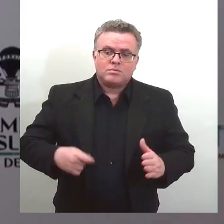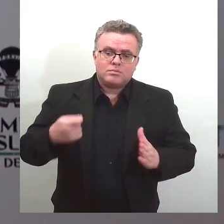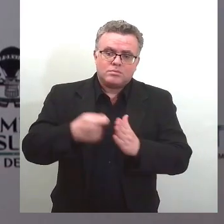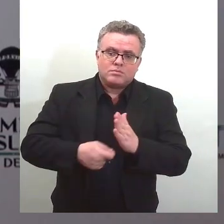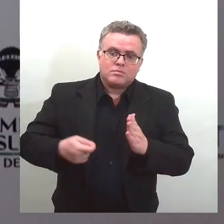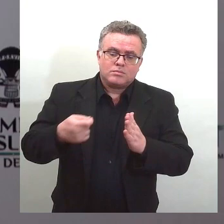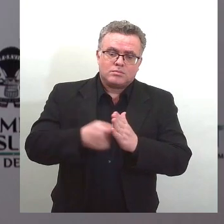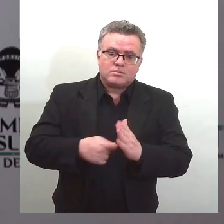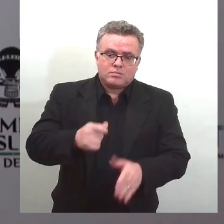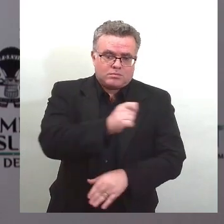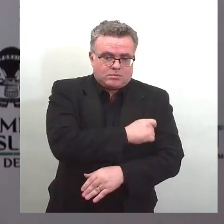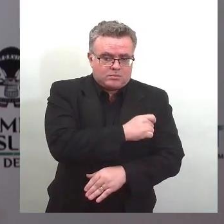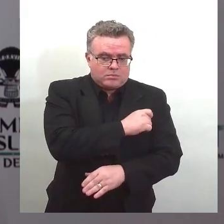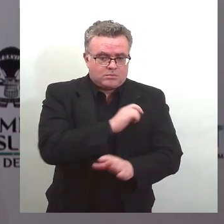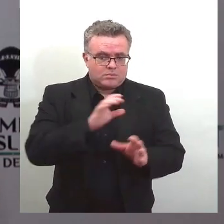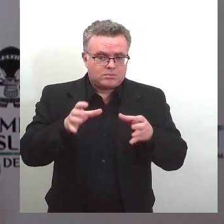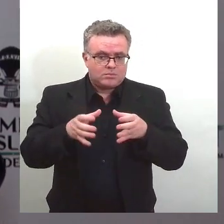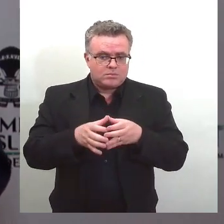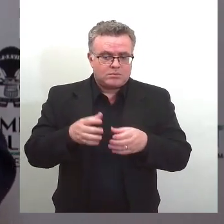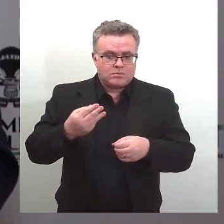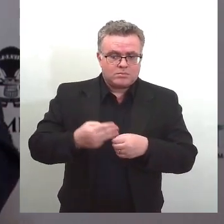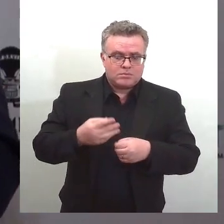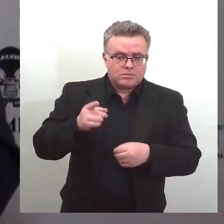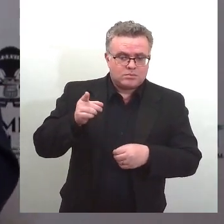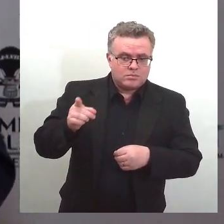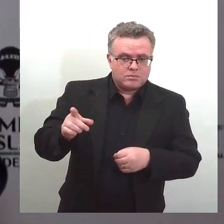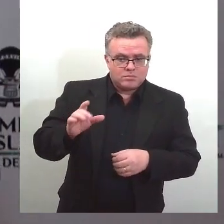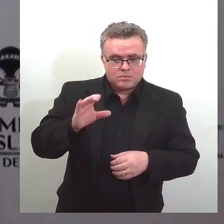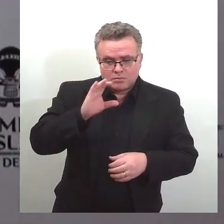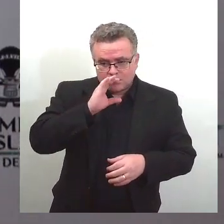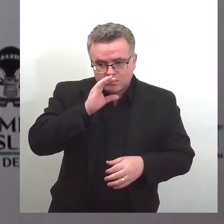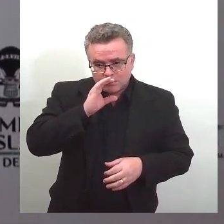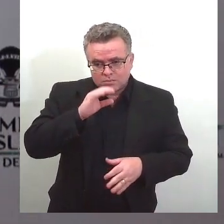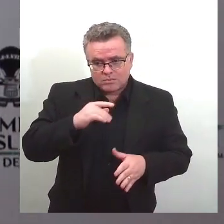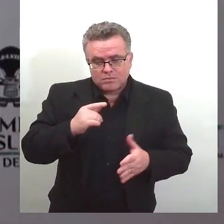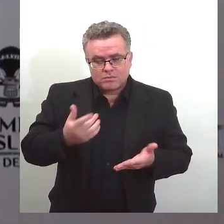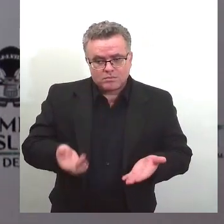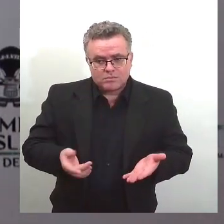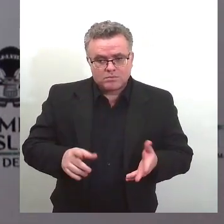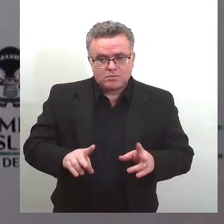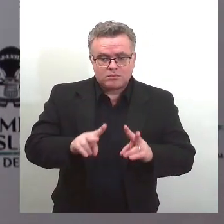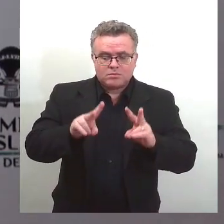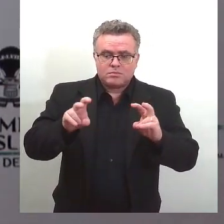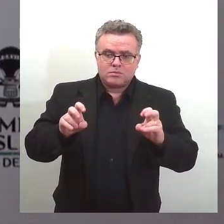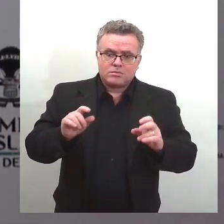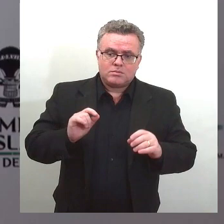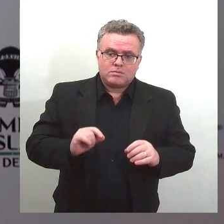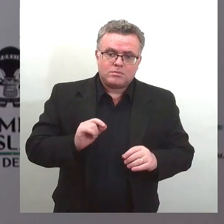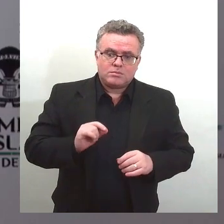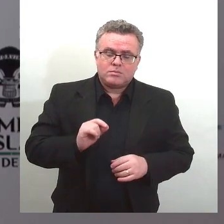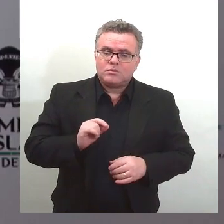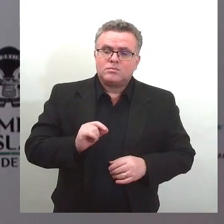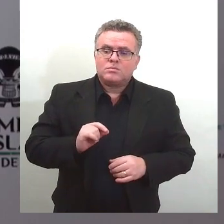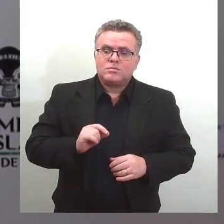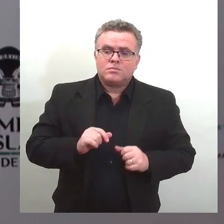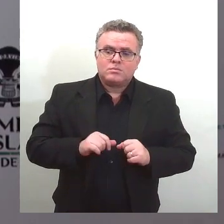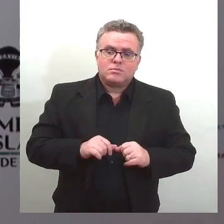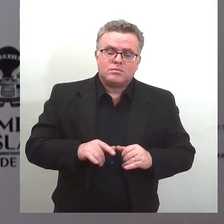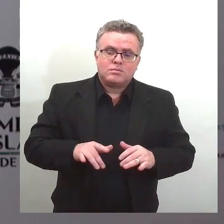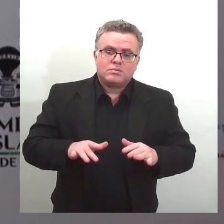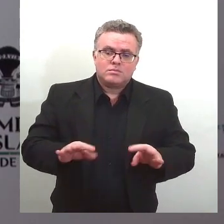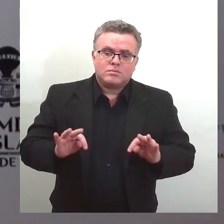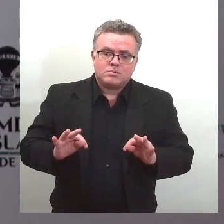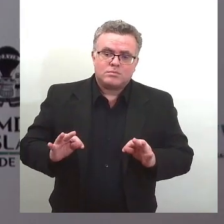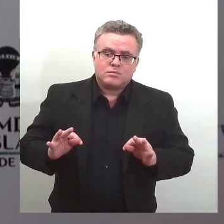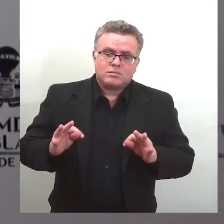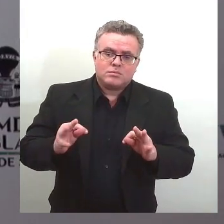estudantes do município de Nossa Senhora do Socorro, um assunto que basicamente tomou conta de todas